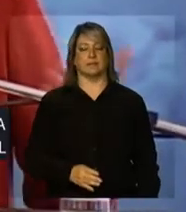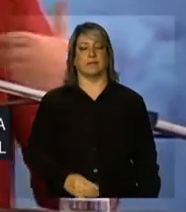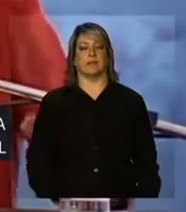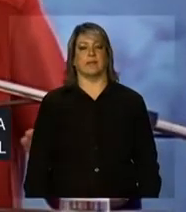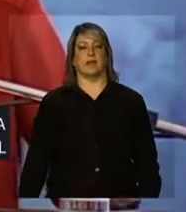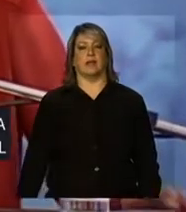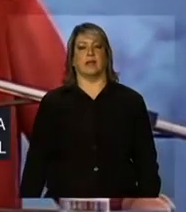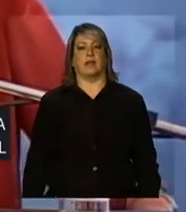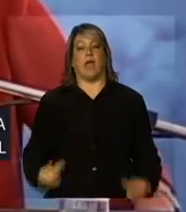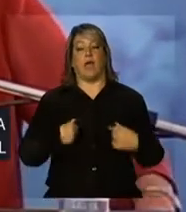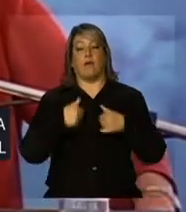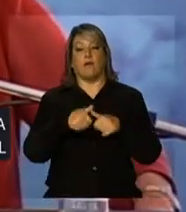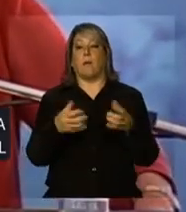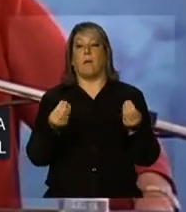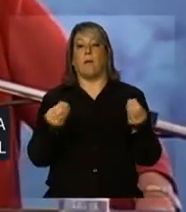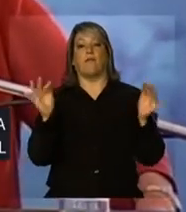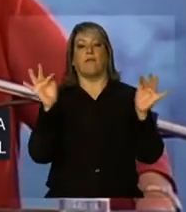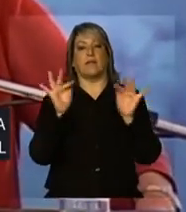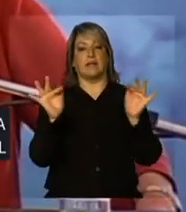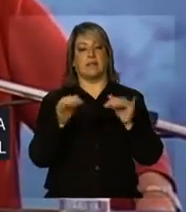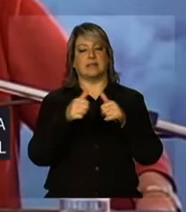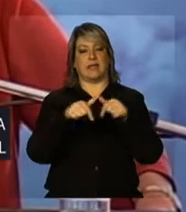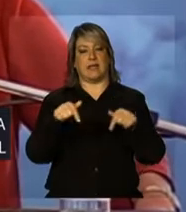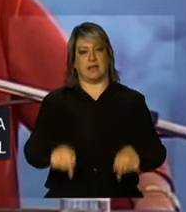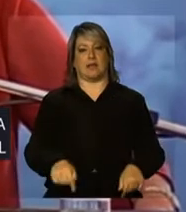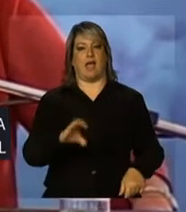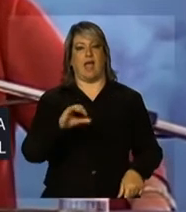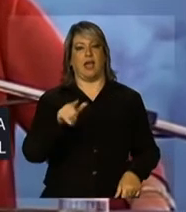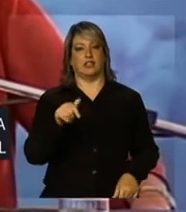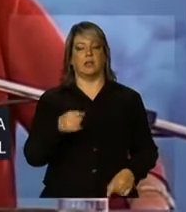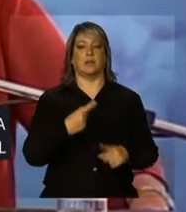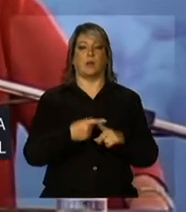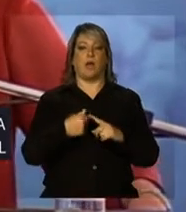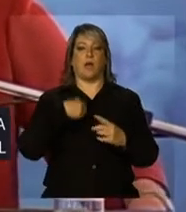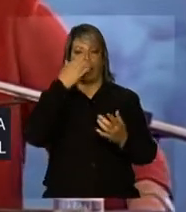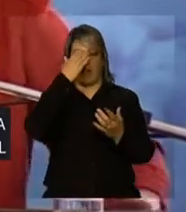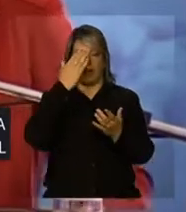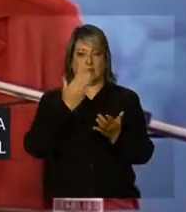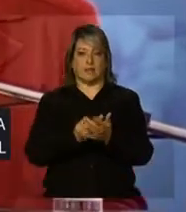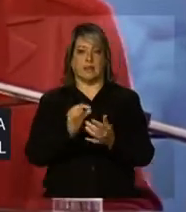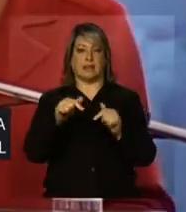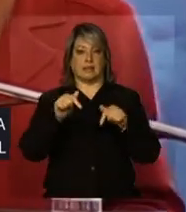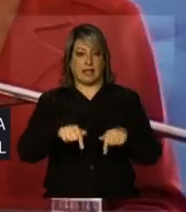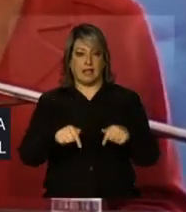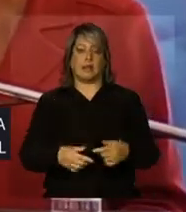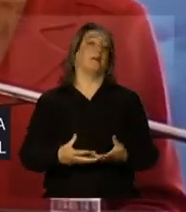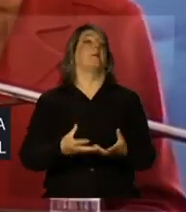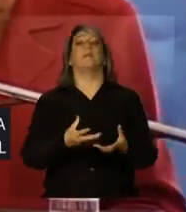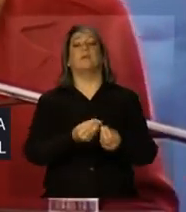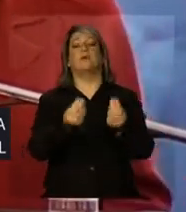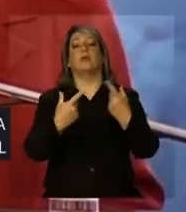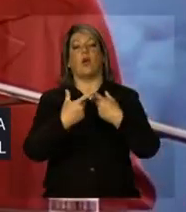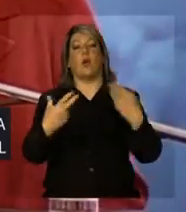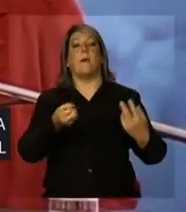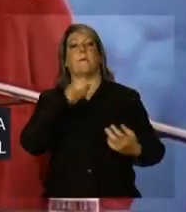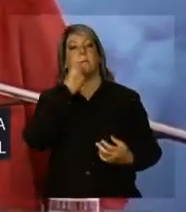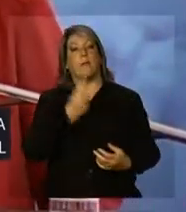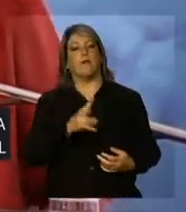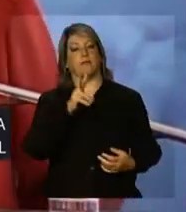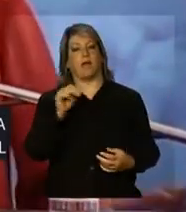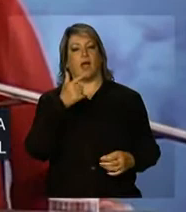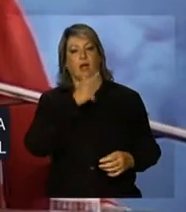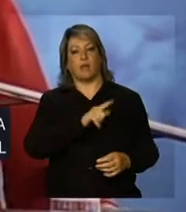eu fico muito feliz de tá aqui em Caxias porque eu acredito que daqui muitas coisas de boa